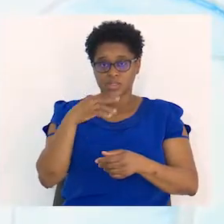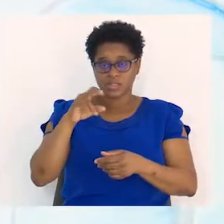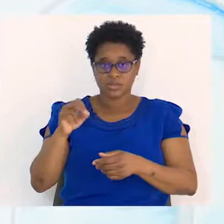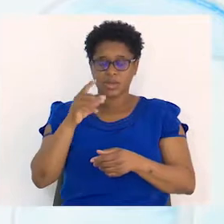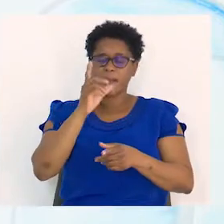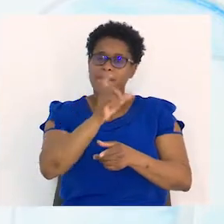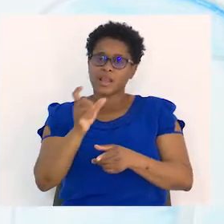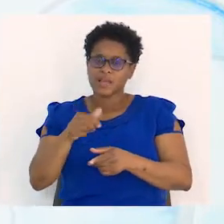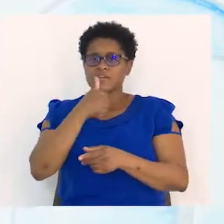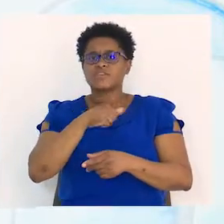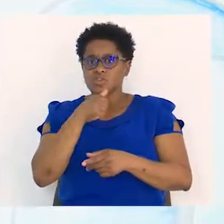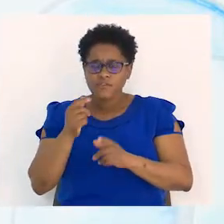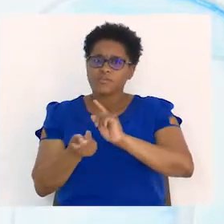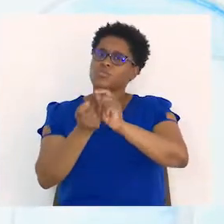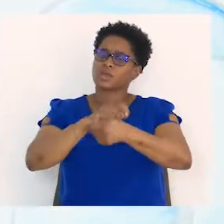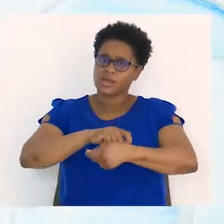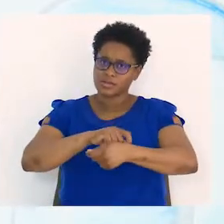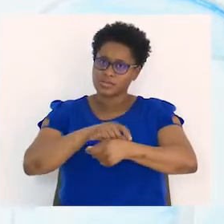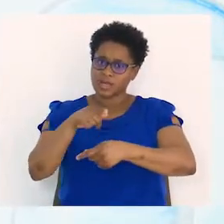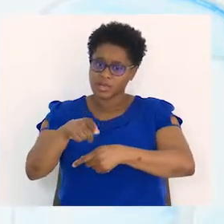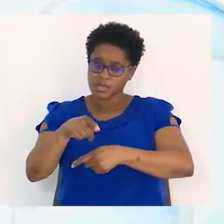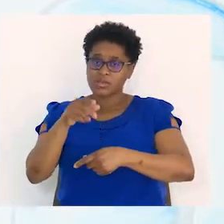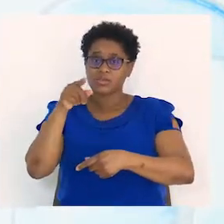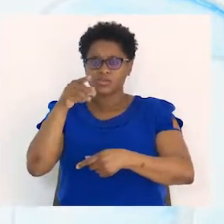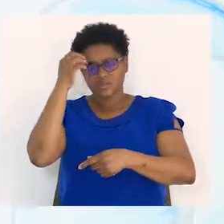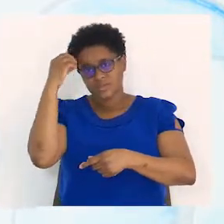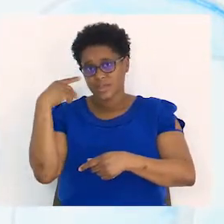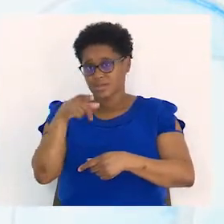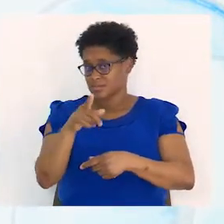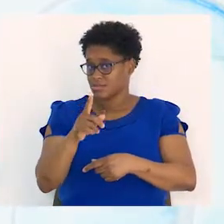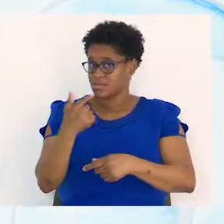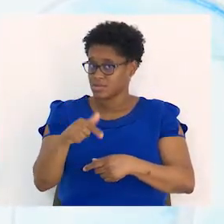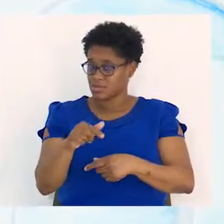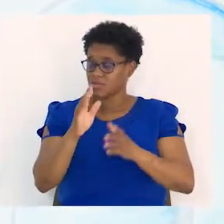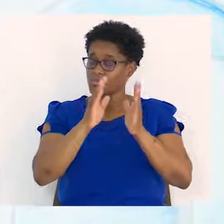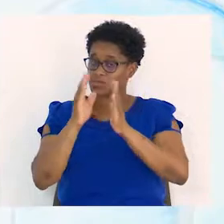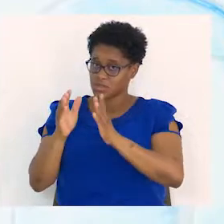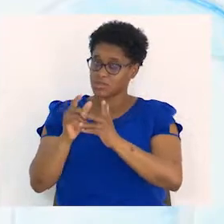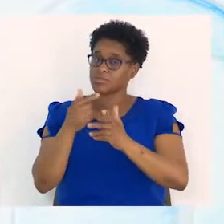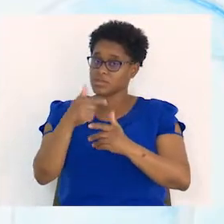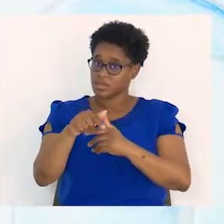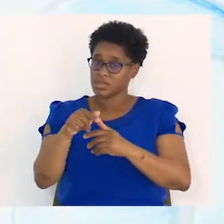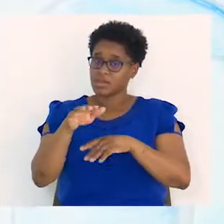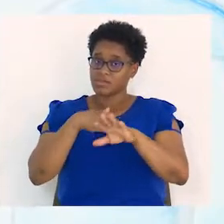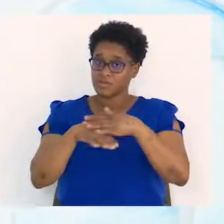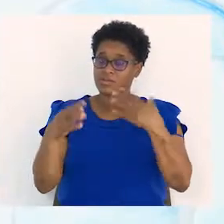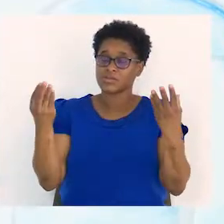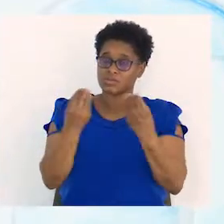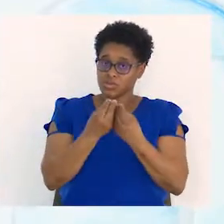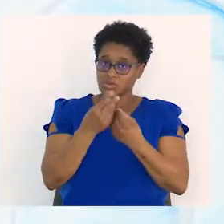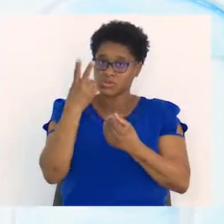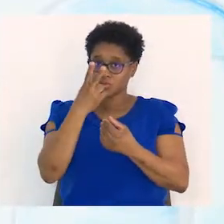o quê? Não te esqueças que para o processo de composição tu tens que ter dois radicais. Então vais fazer a união desses dois